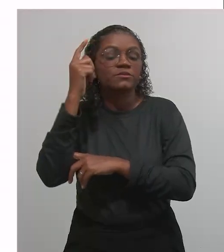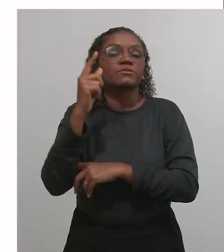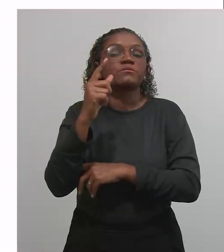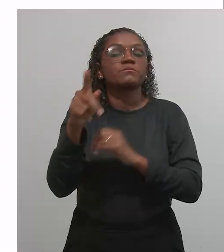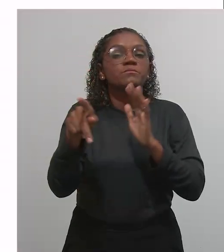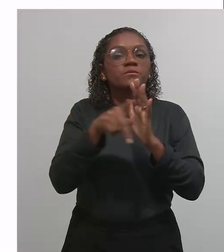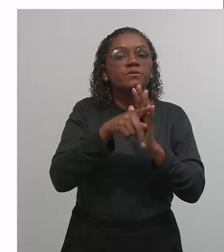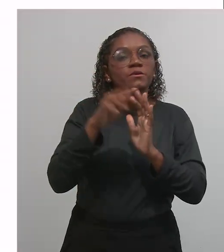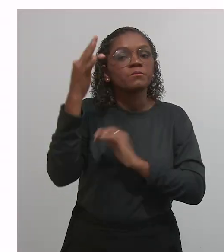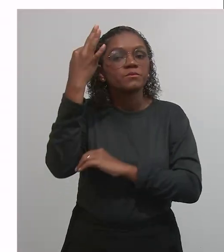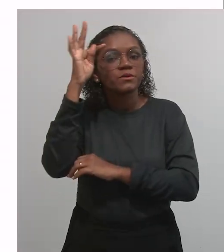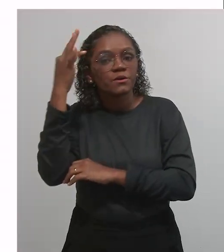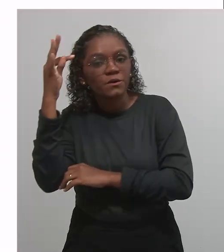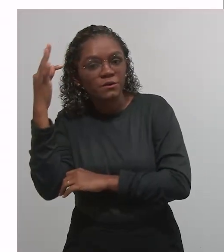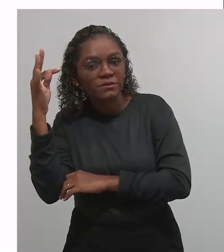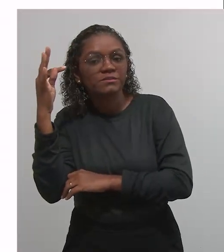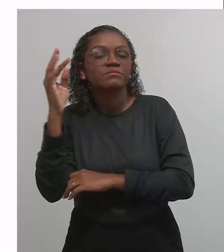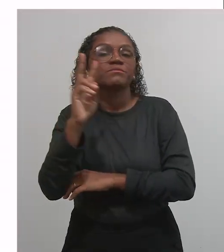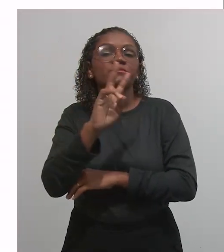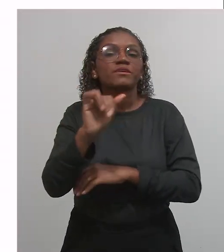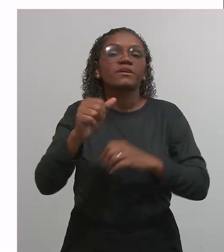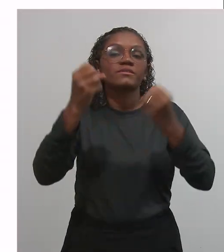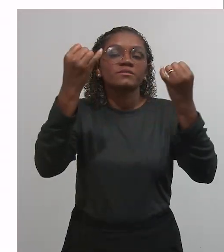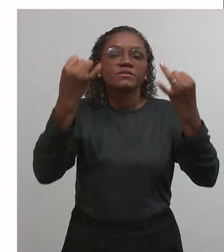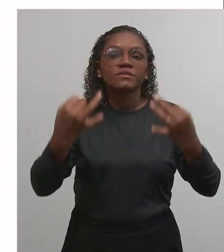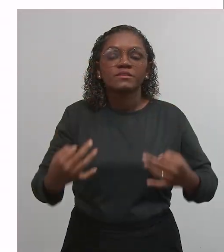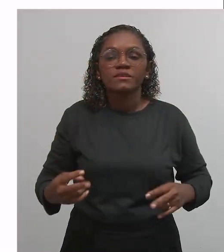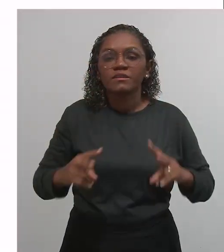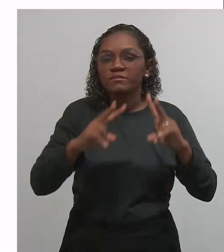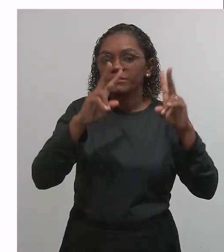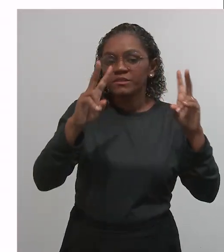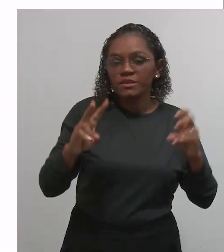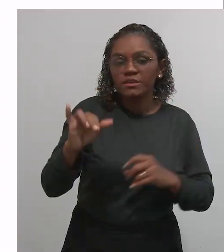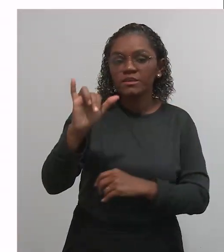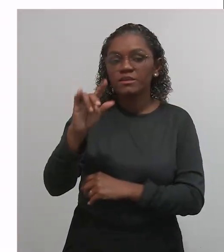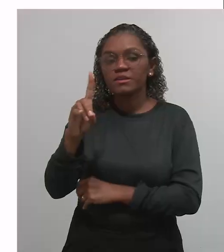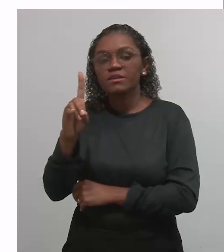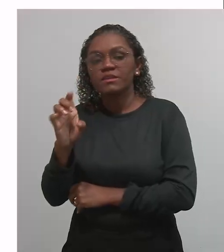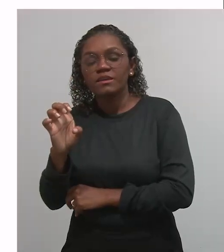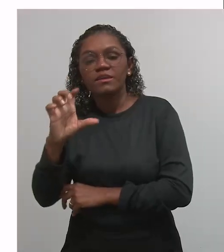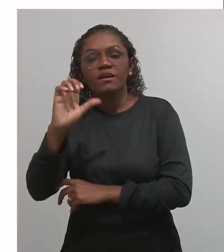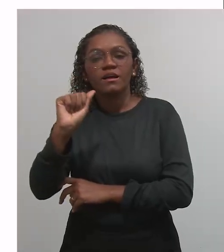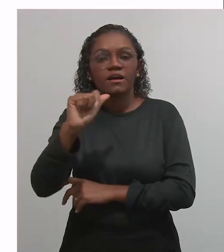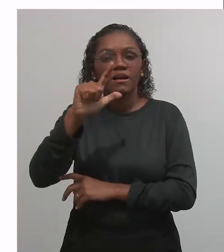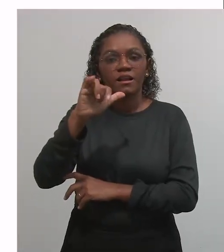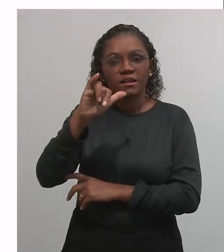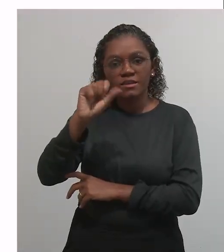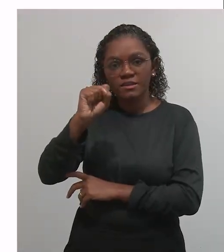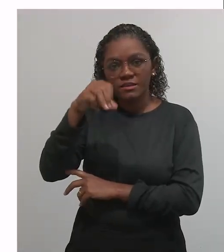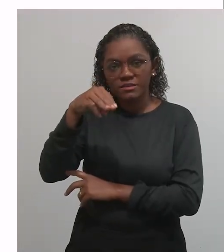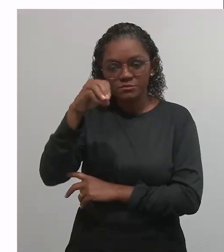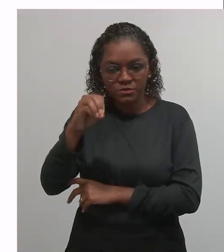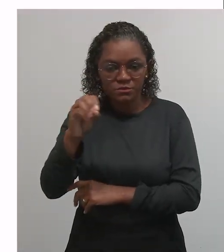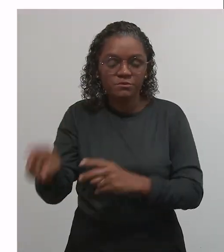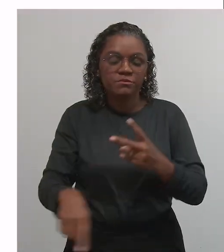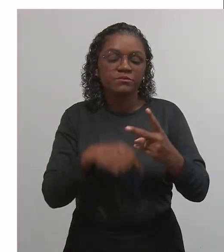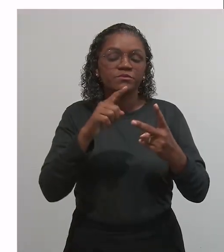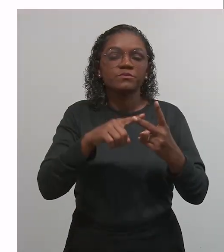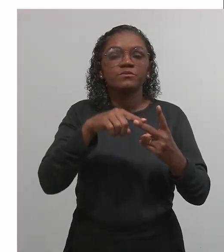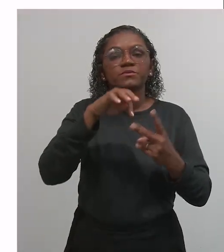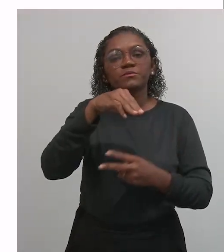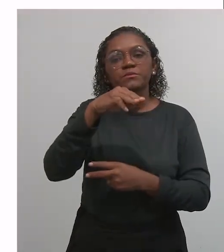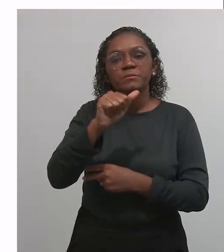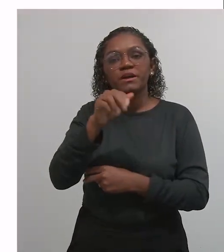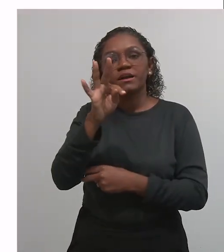matrizes teóricas, que fala sobre o idealismo e o materialismo, tá? Então aqui